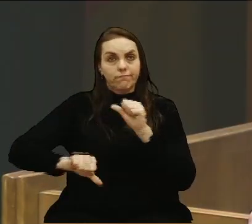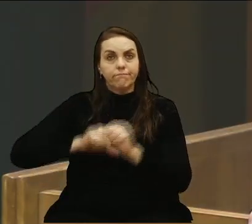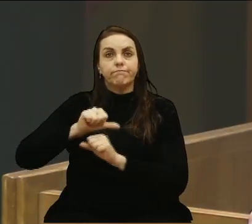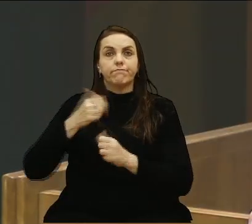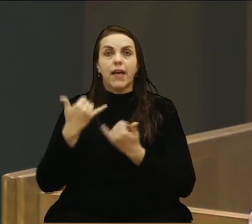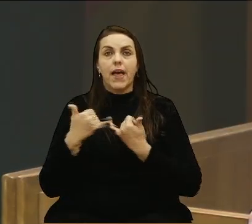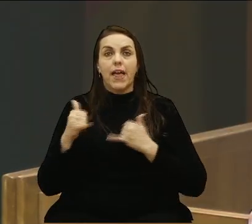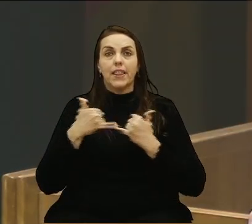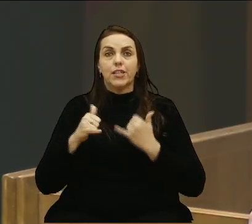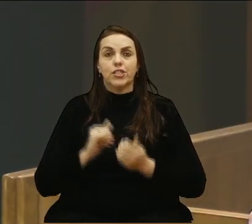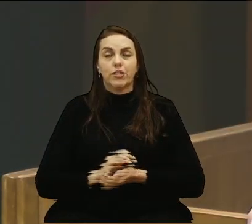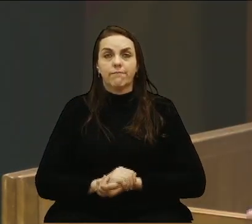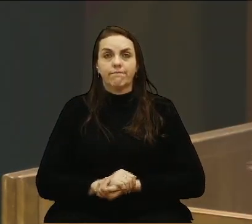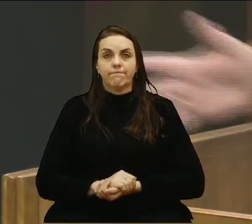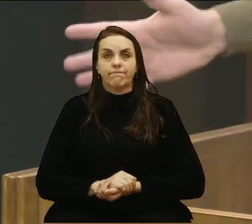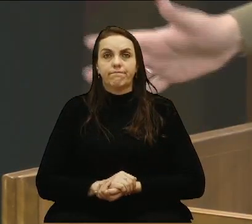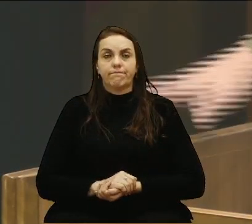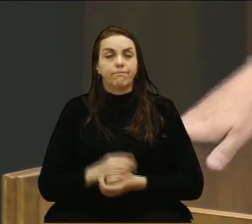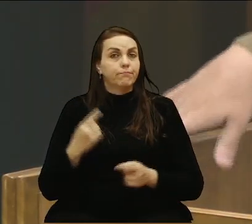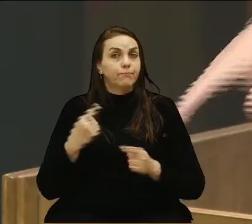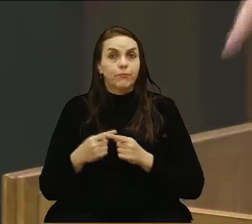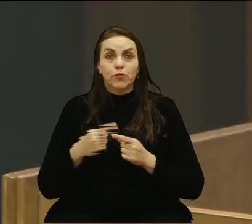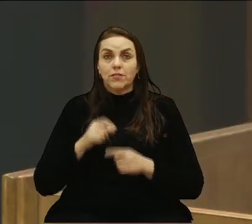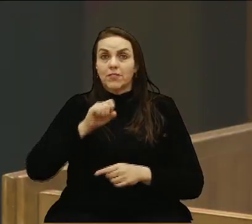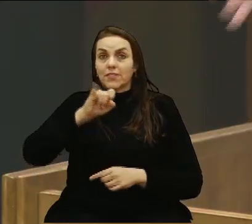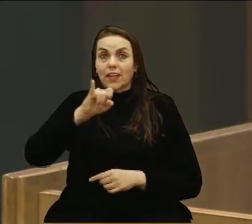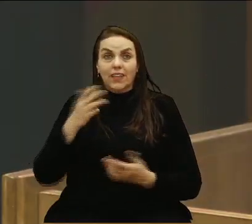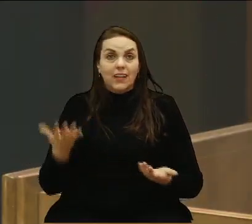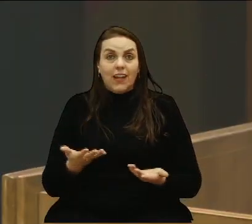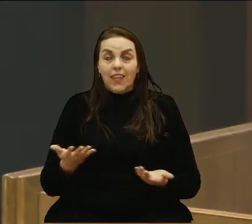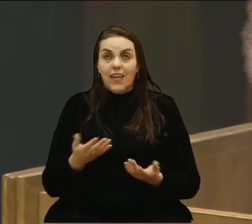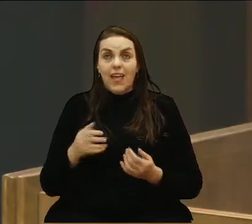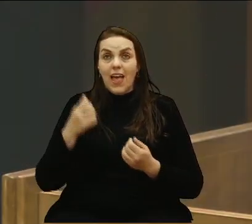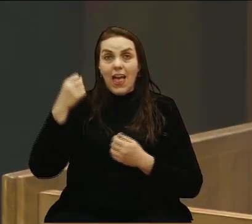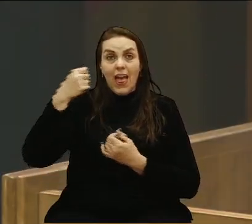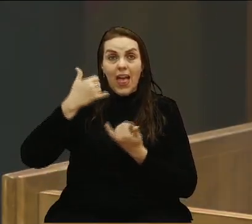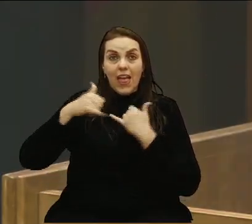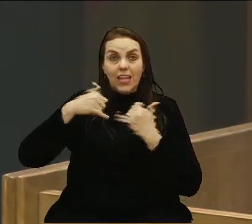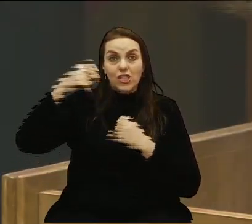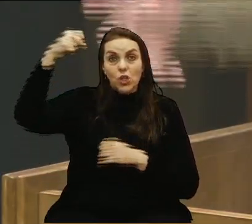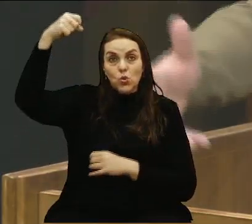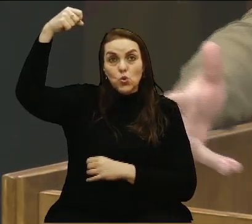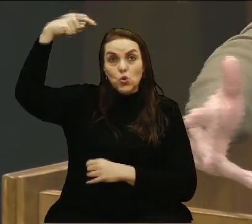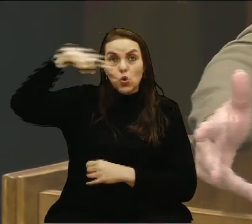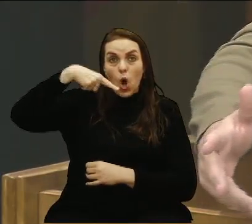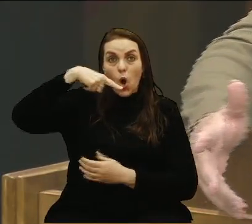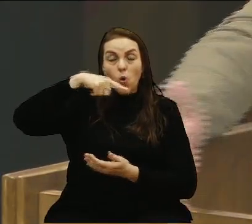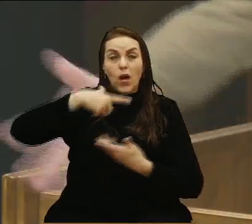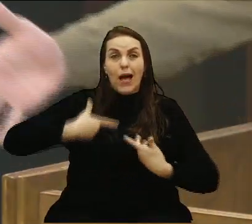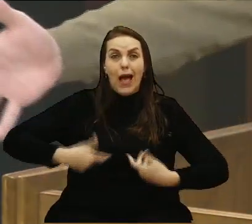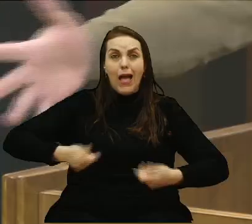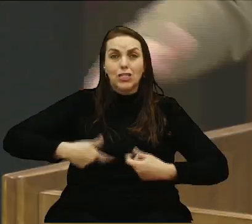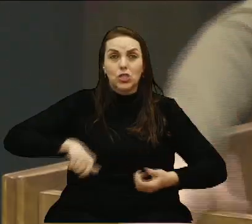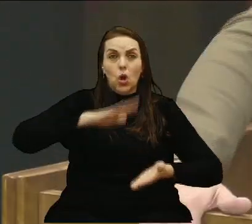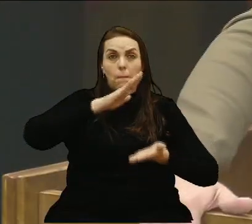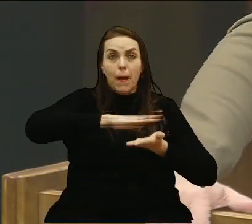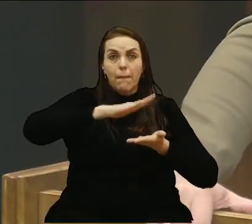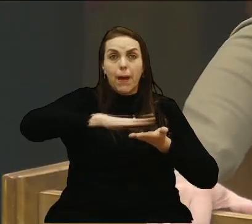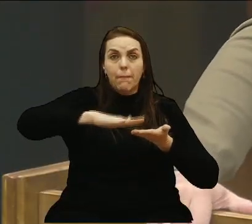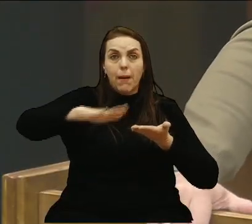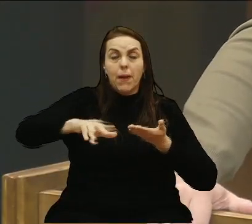energia. Porque senão daqui uns dias nem a energia solar, que quem gastou uma dinheirama em painel solar ia poder